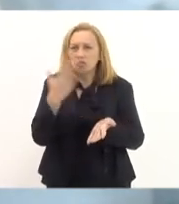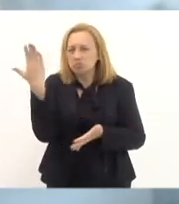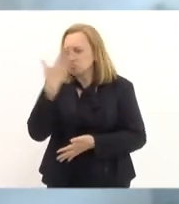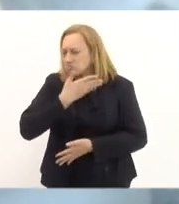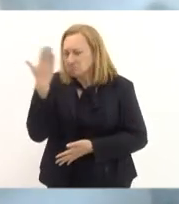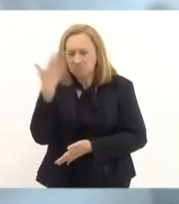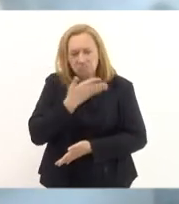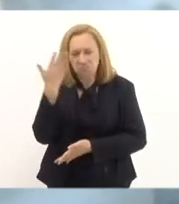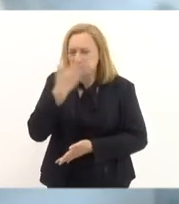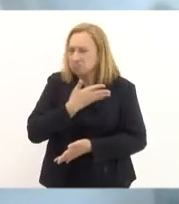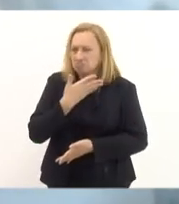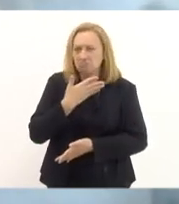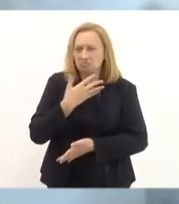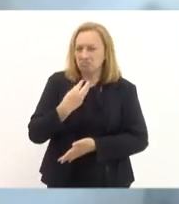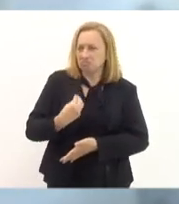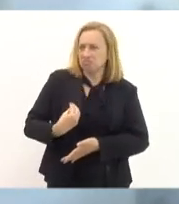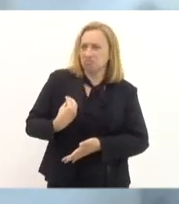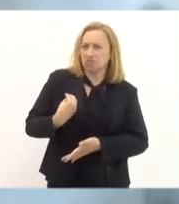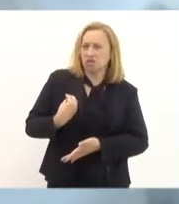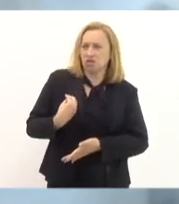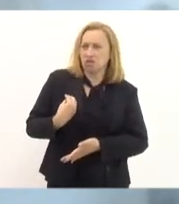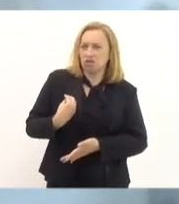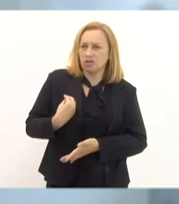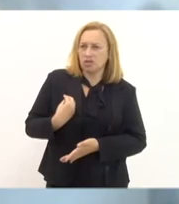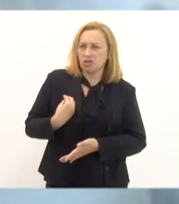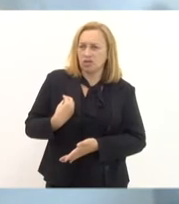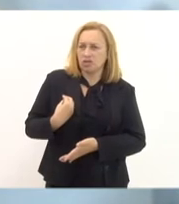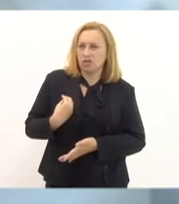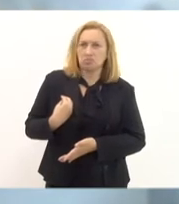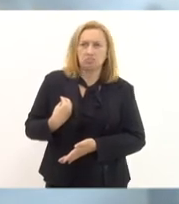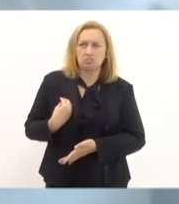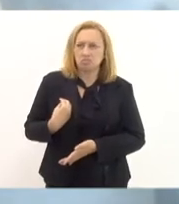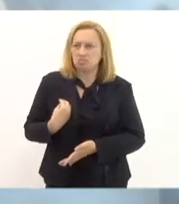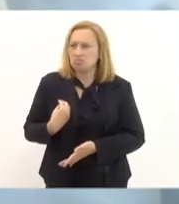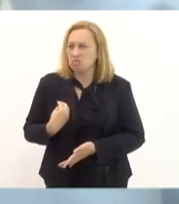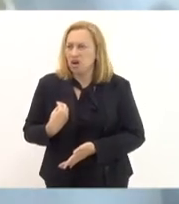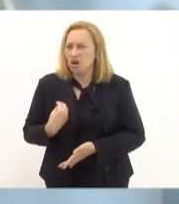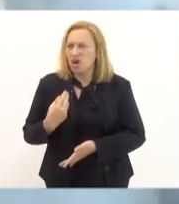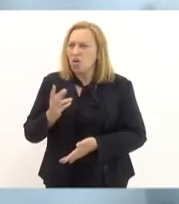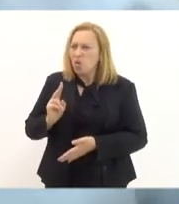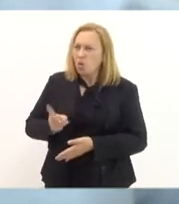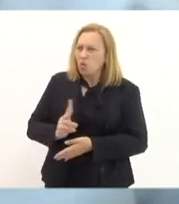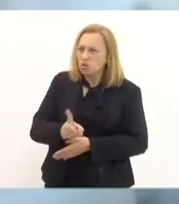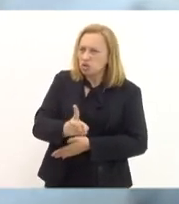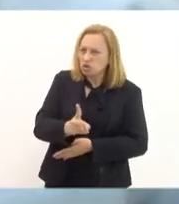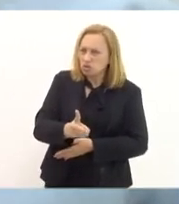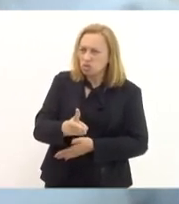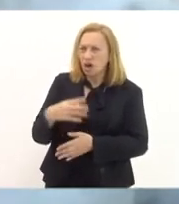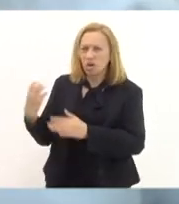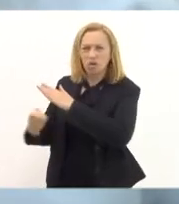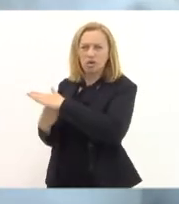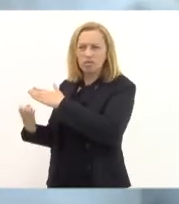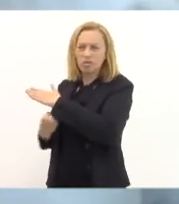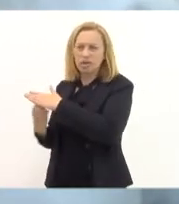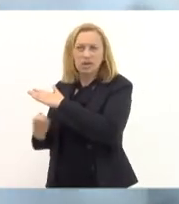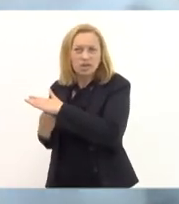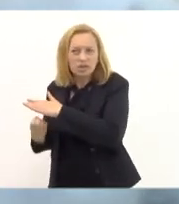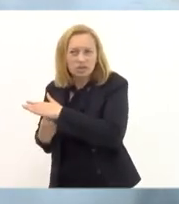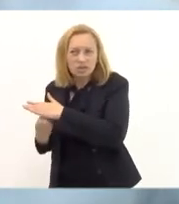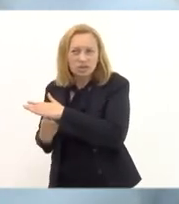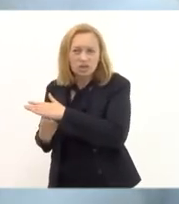carrinho na minha na minha vida pública Ninguém queria continuar concessionária algum